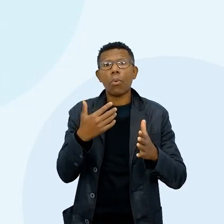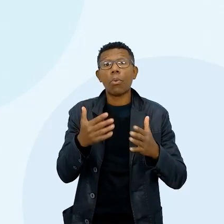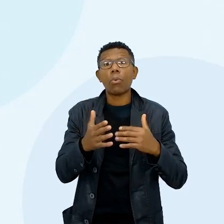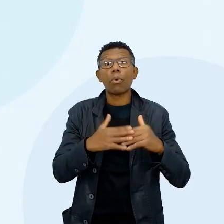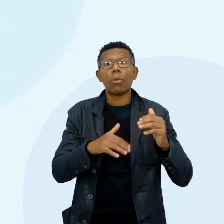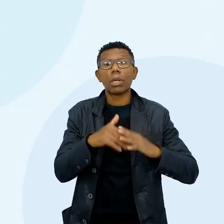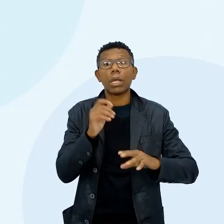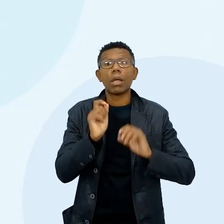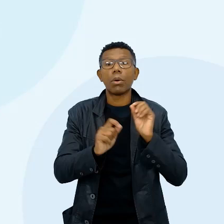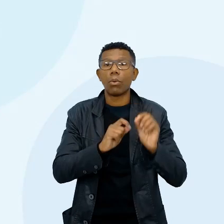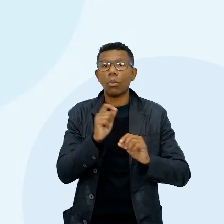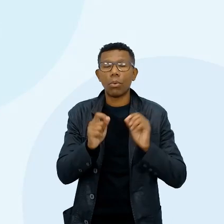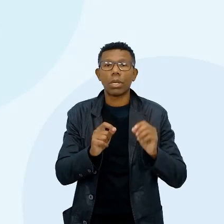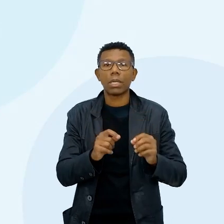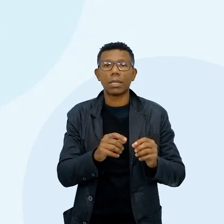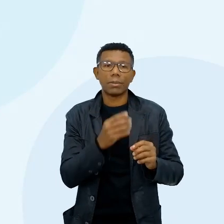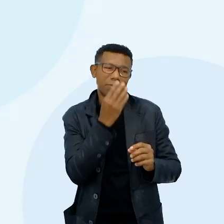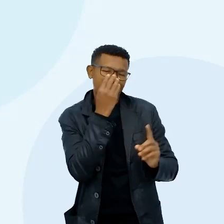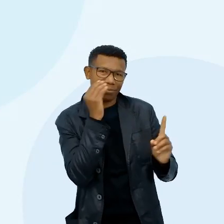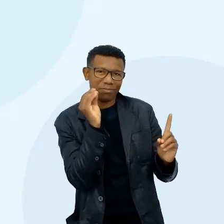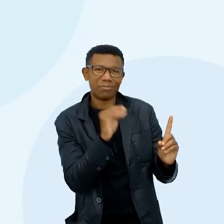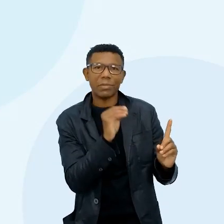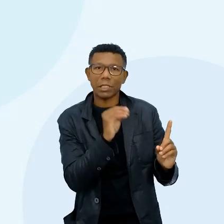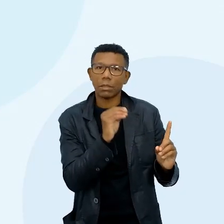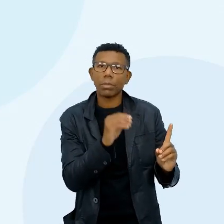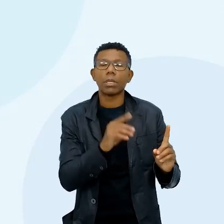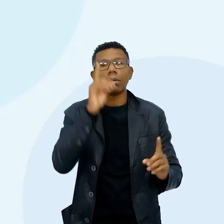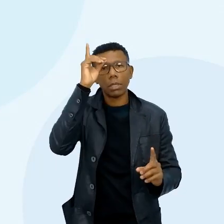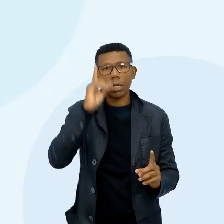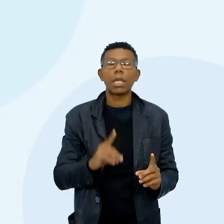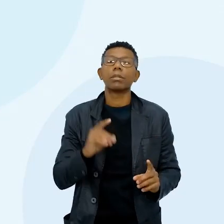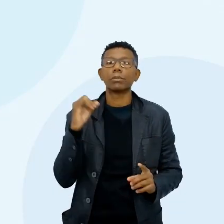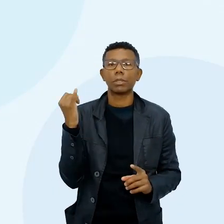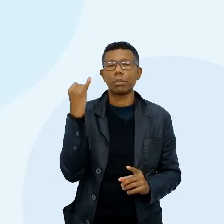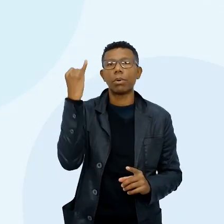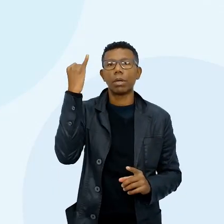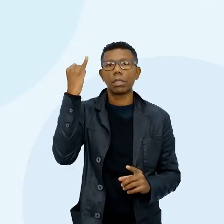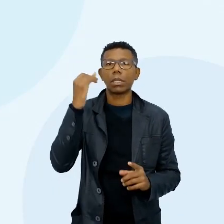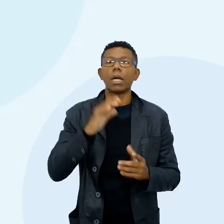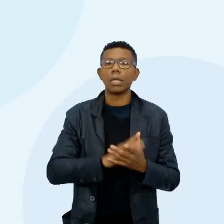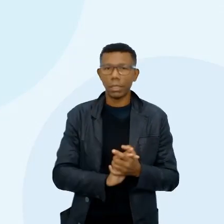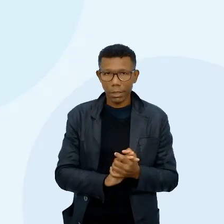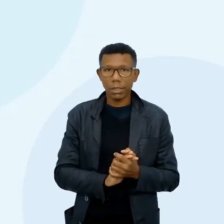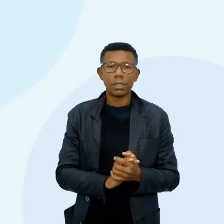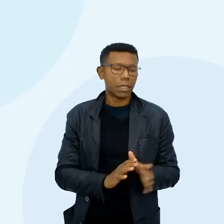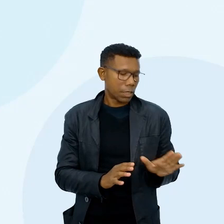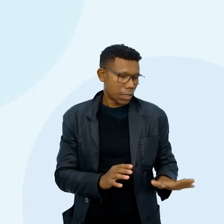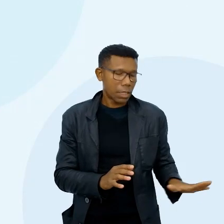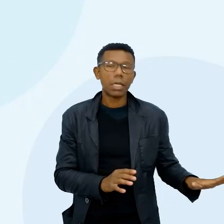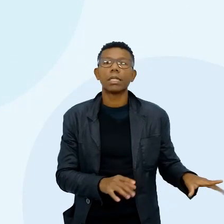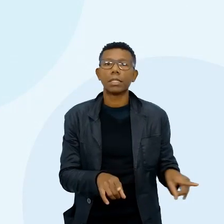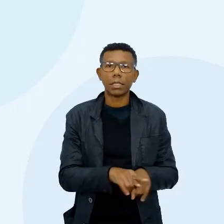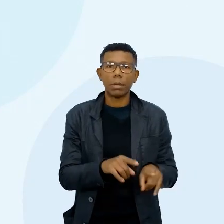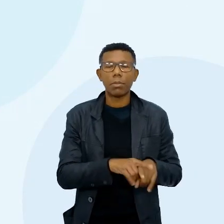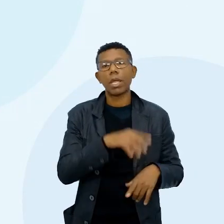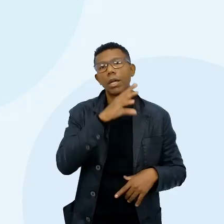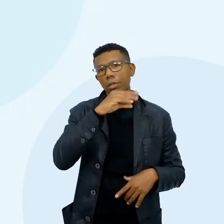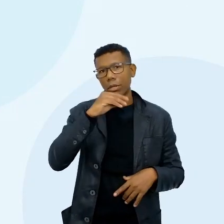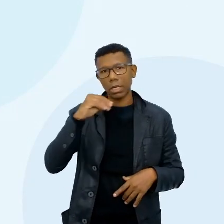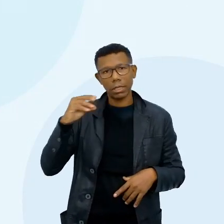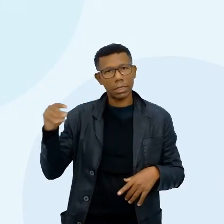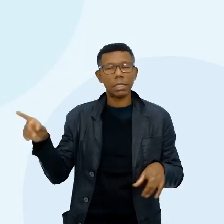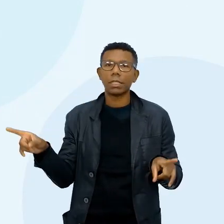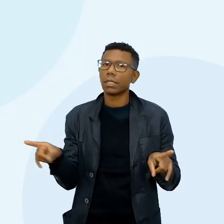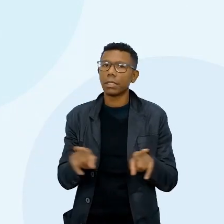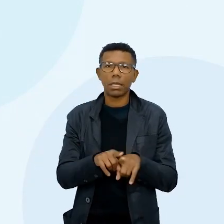atentado por ação ou omissão aos seus direitos fundamentais, valer pela dignidade da criança e do adolescente, pondo-os a